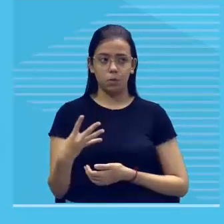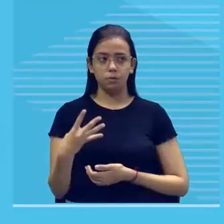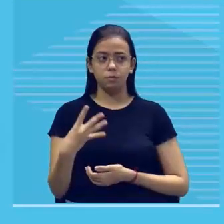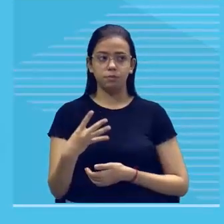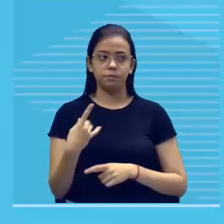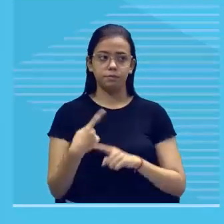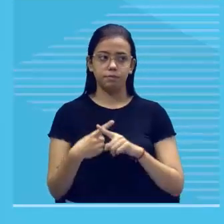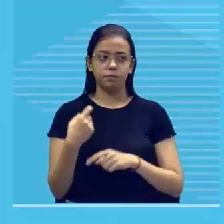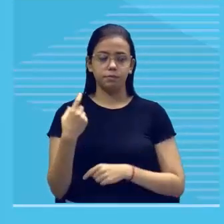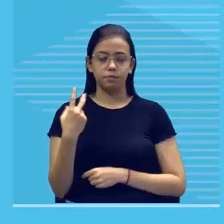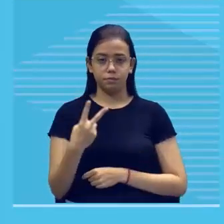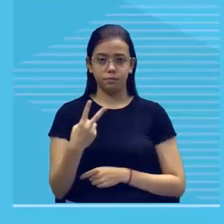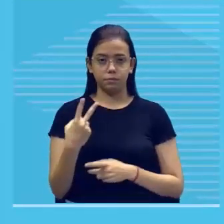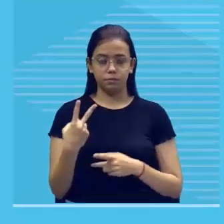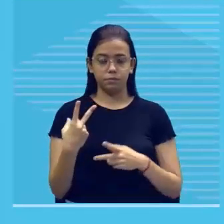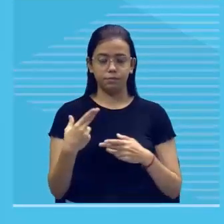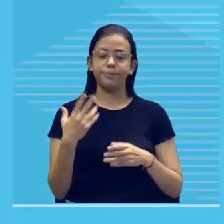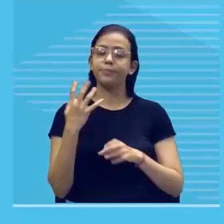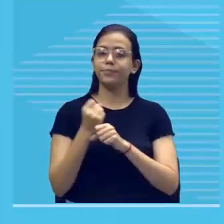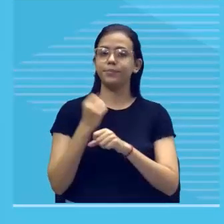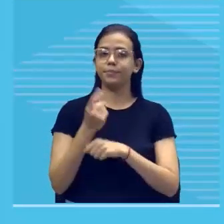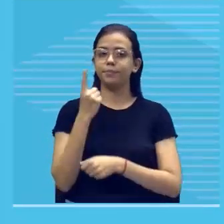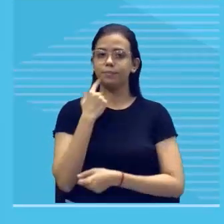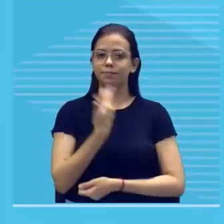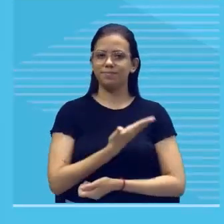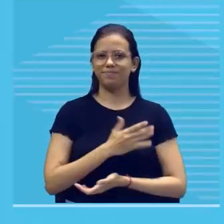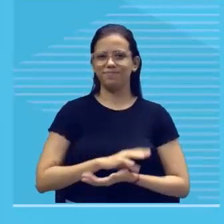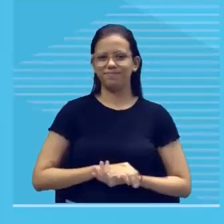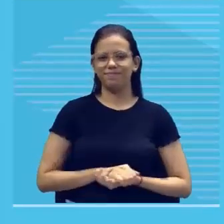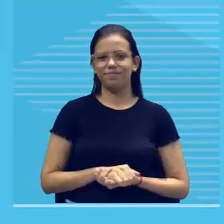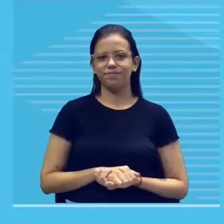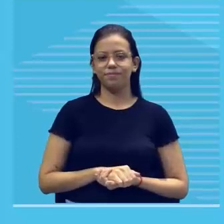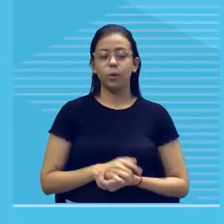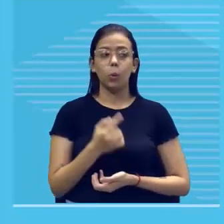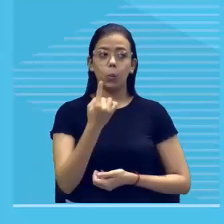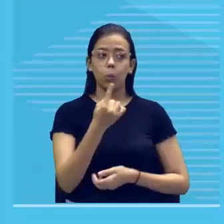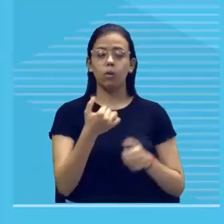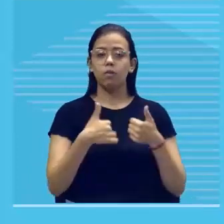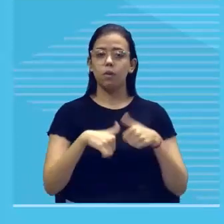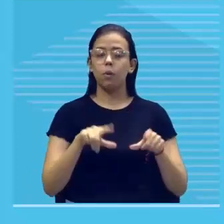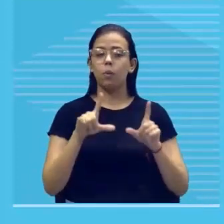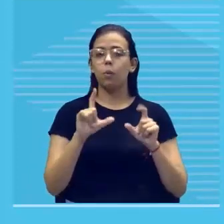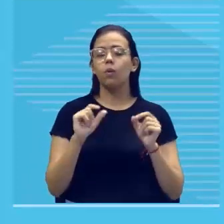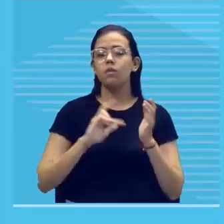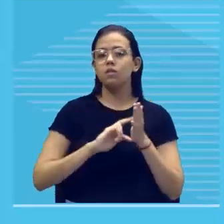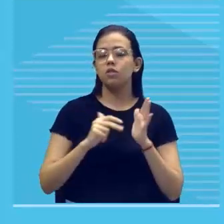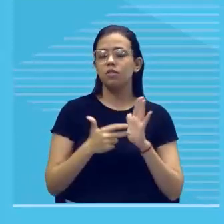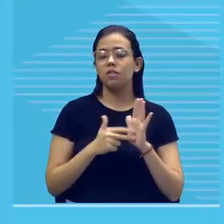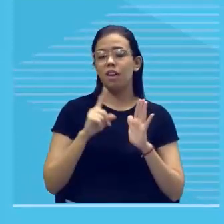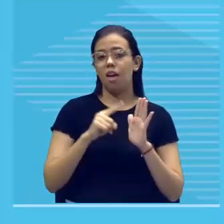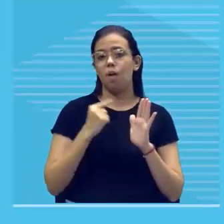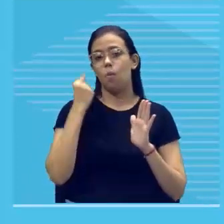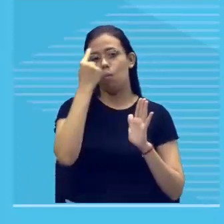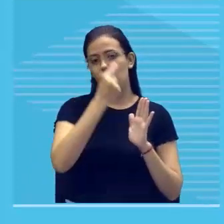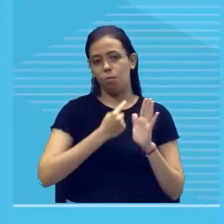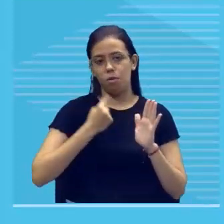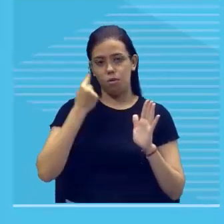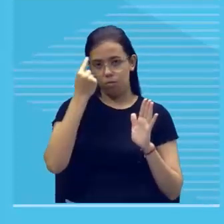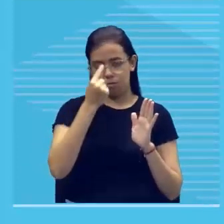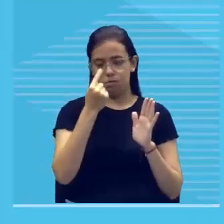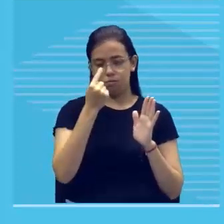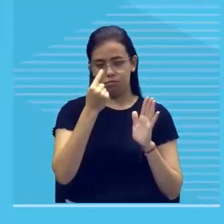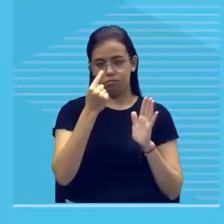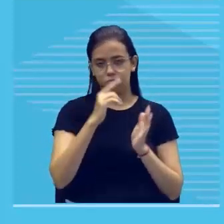28 Quando você subir traz fica um O que é esse Um esse uma que é uma hora